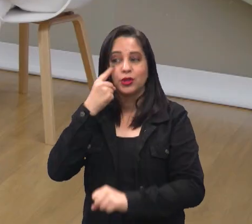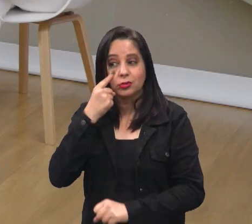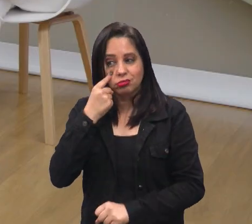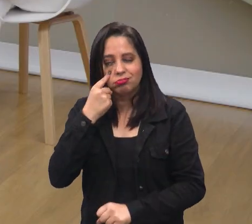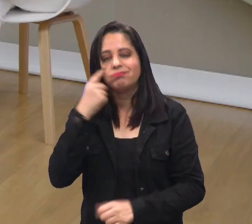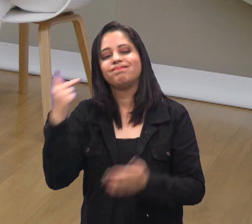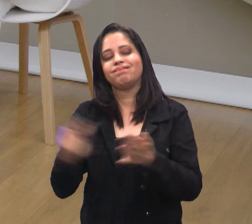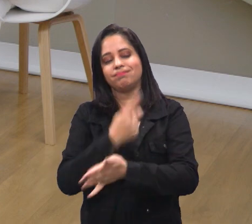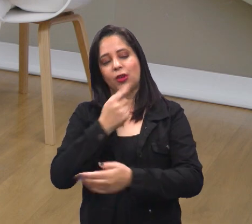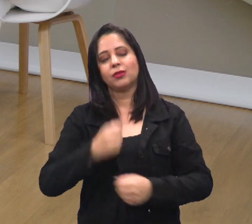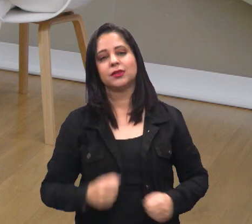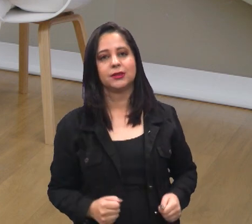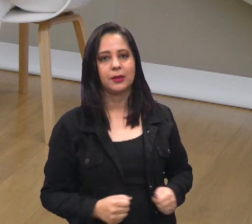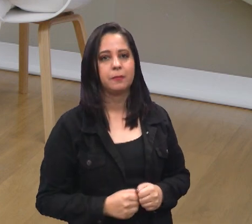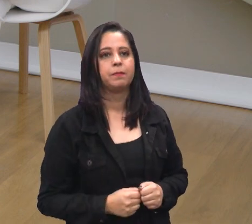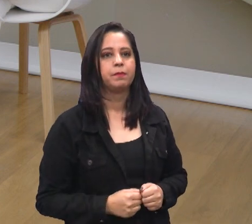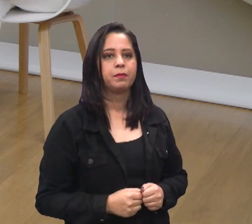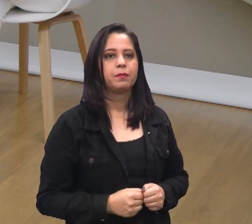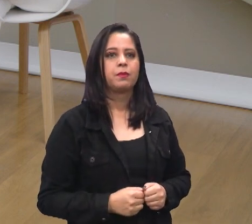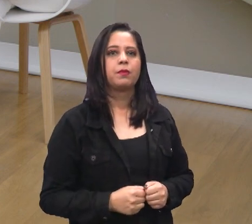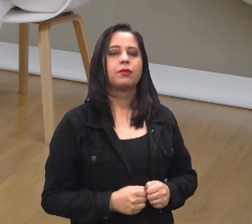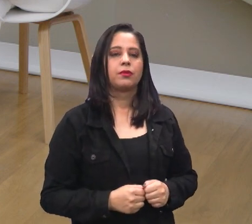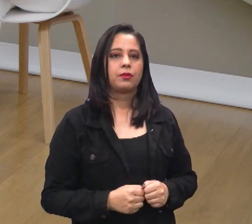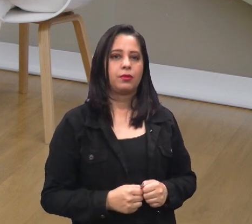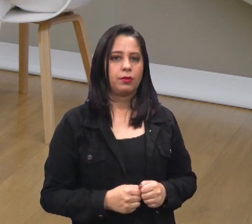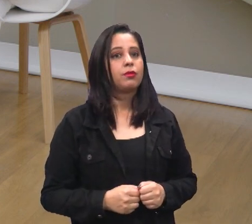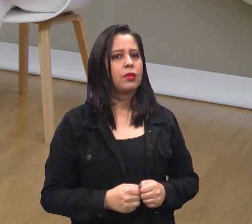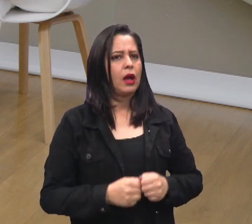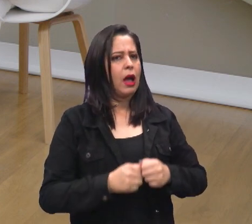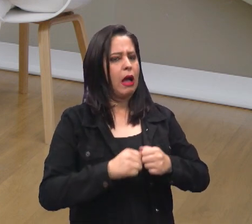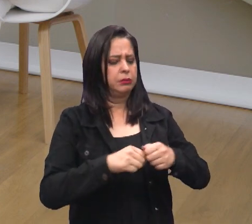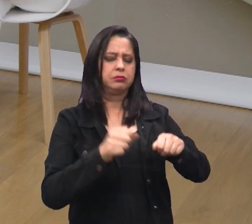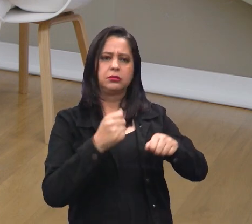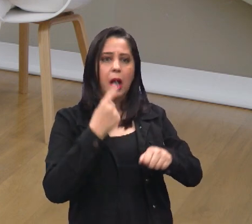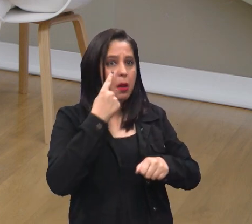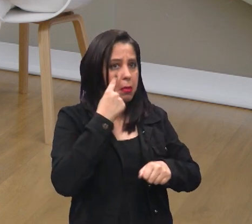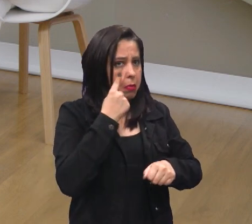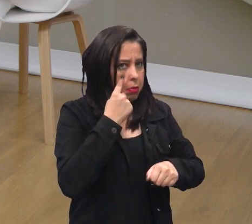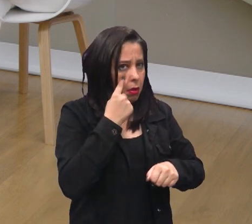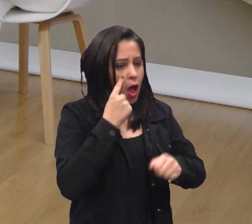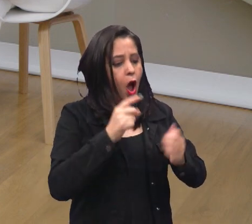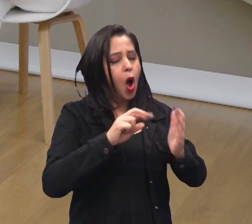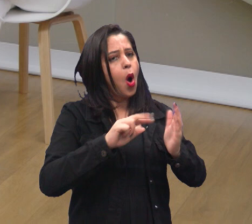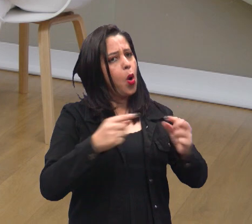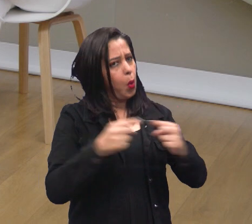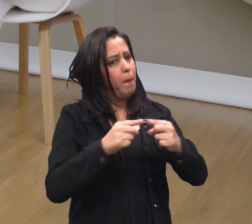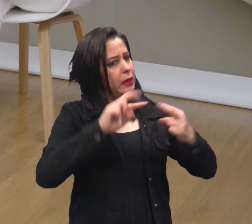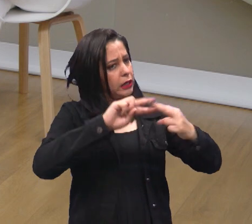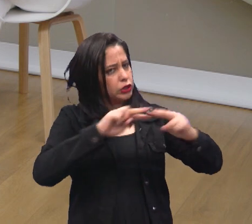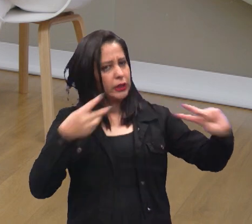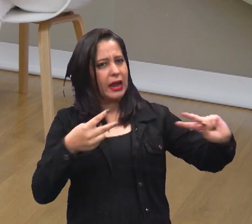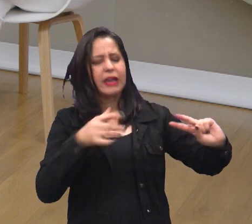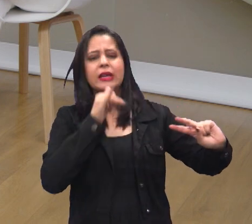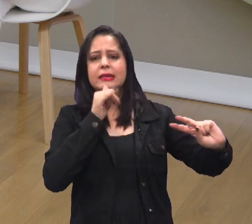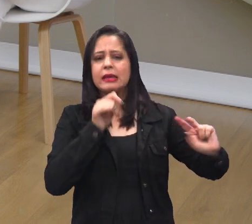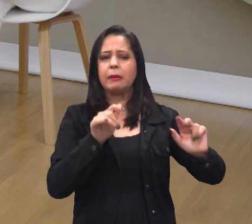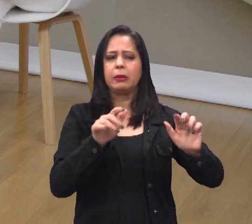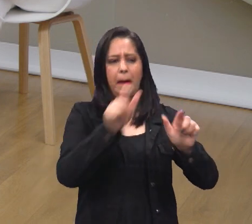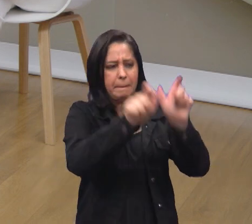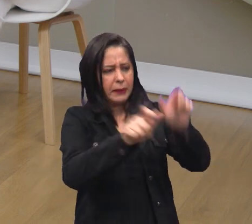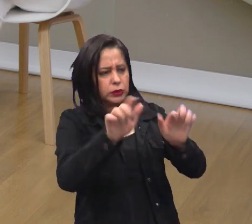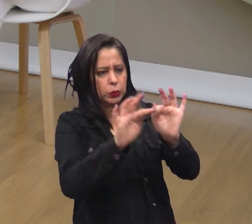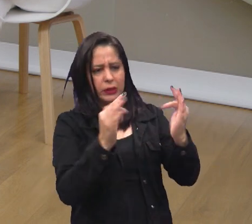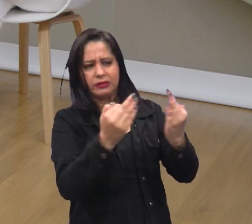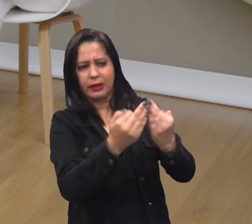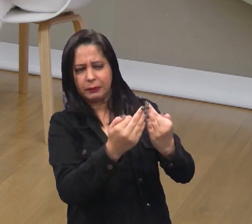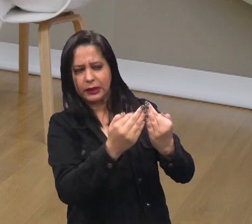Doutora Leila, e tem algum fator genético ou não? Qualquer pessoa, ou as pessoas que têm alguém na família que tem a anemia devem ficar mais